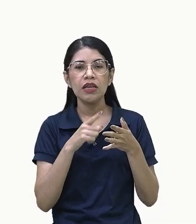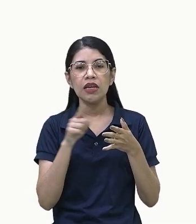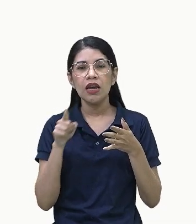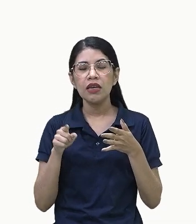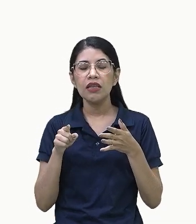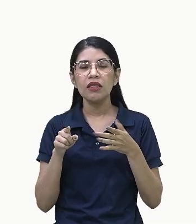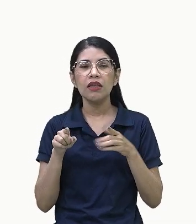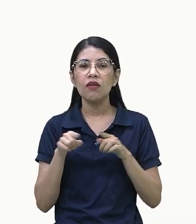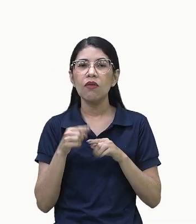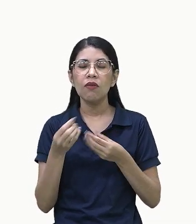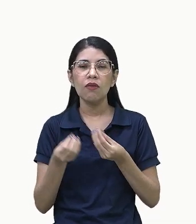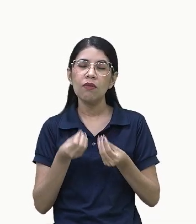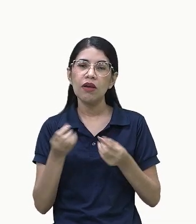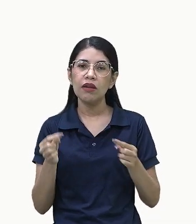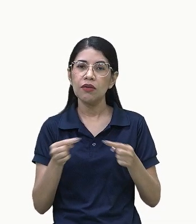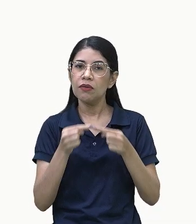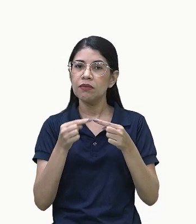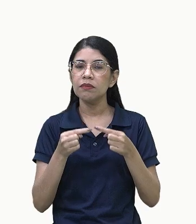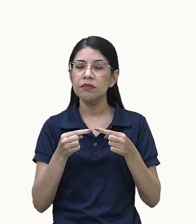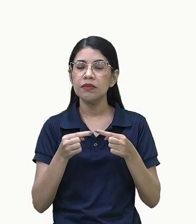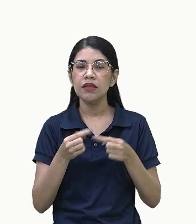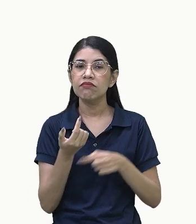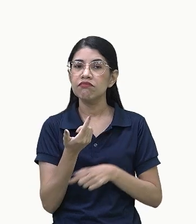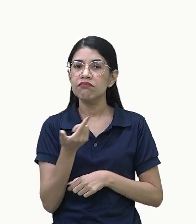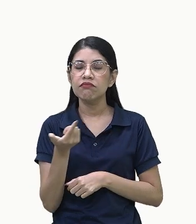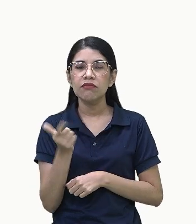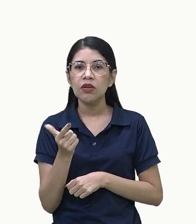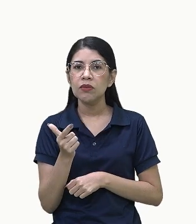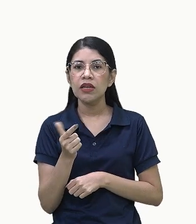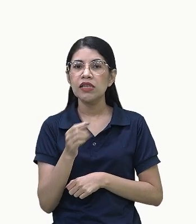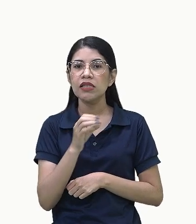nossas alternativas. Não tem nenhum